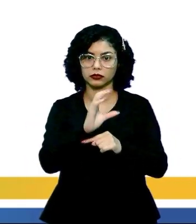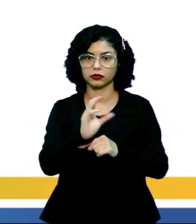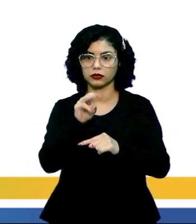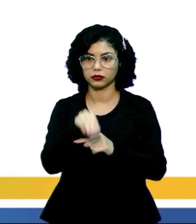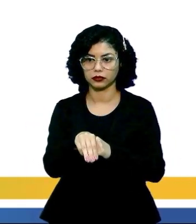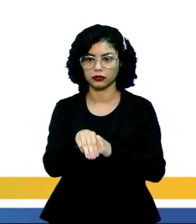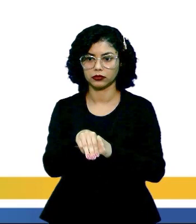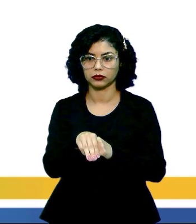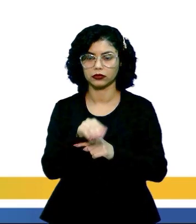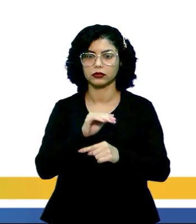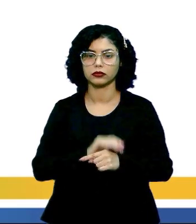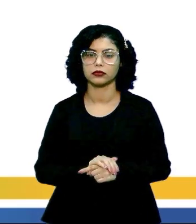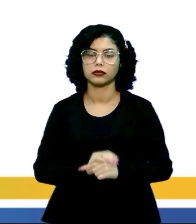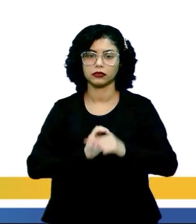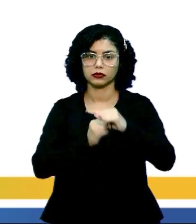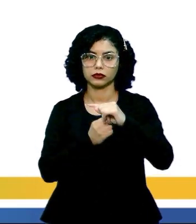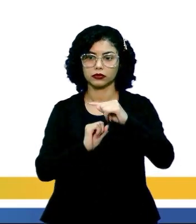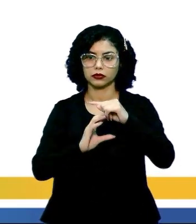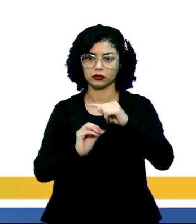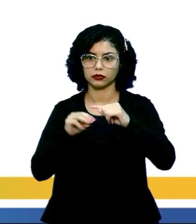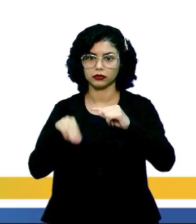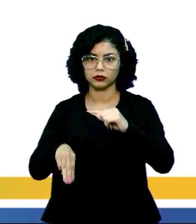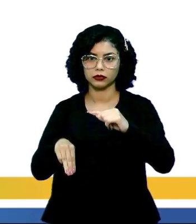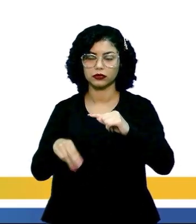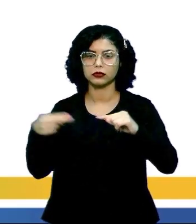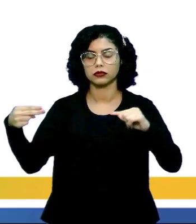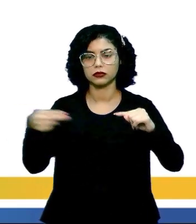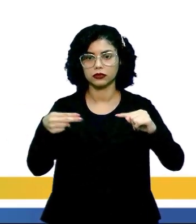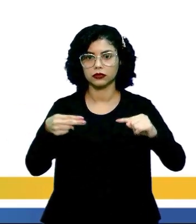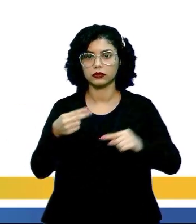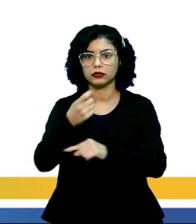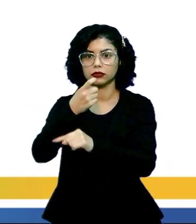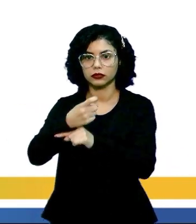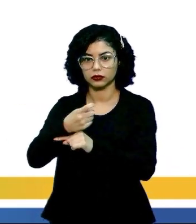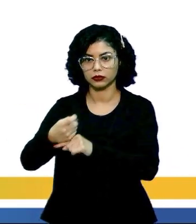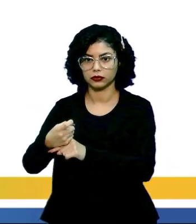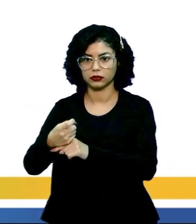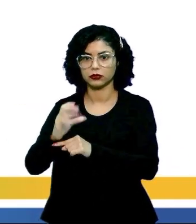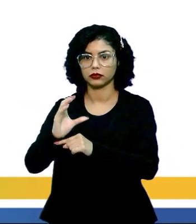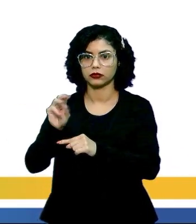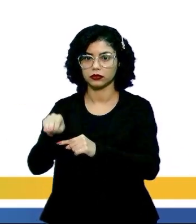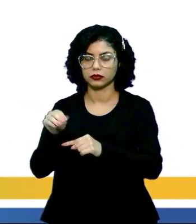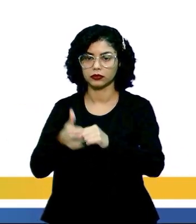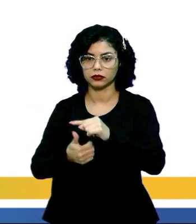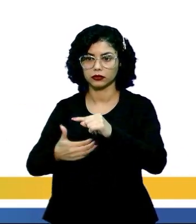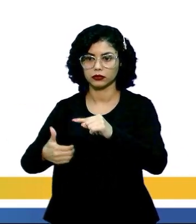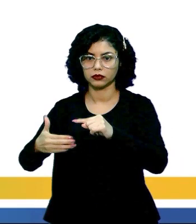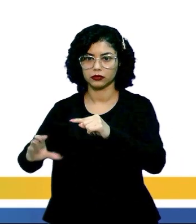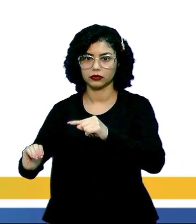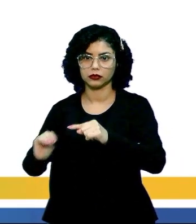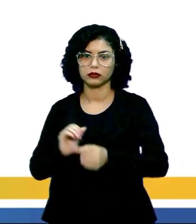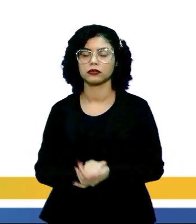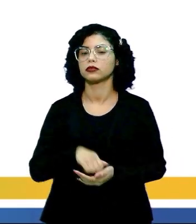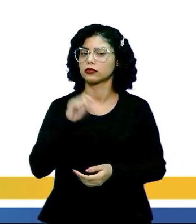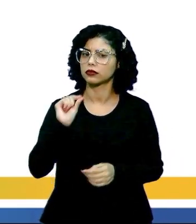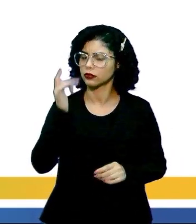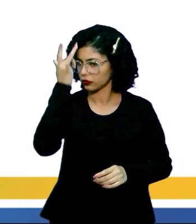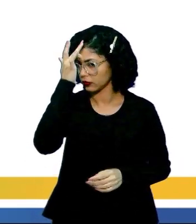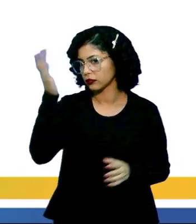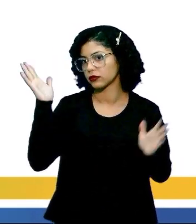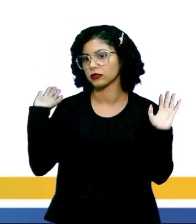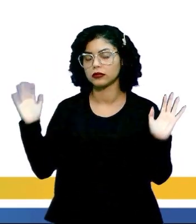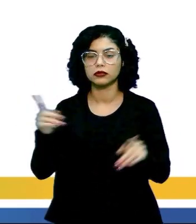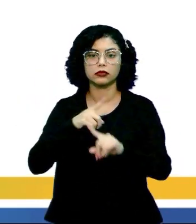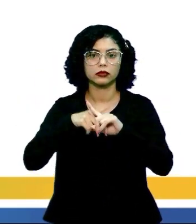48, né, sobre 80, que é igual a x sobre 110. Então, aí fica fácil.